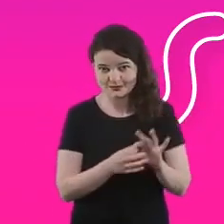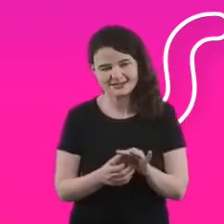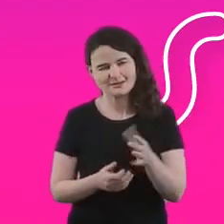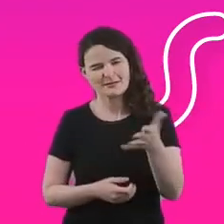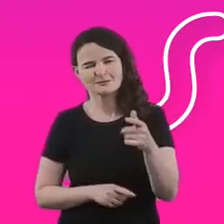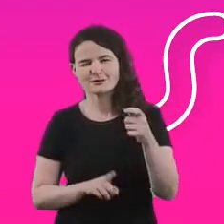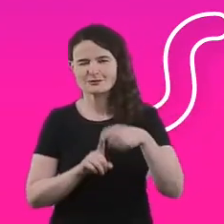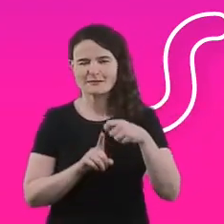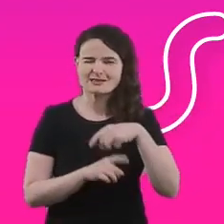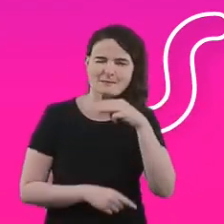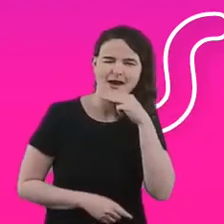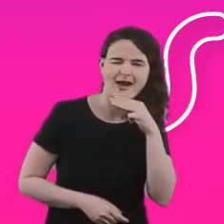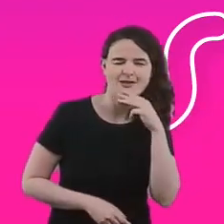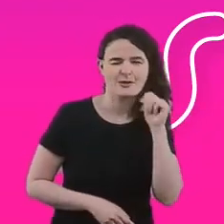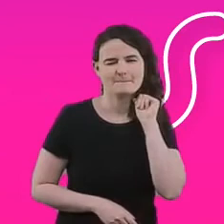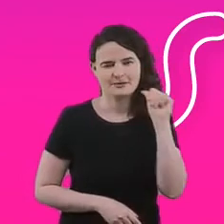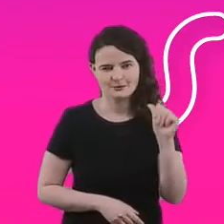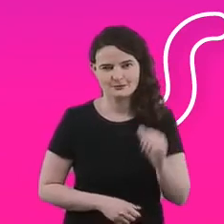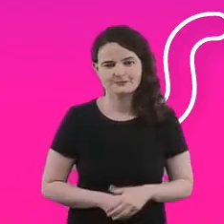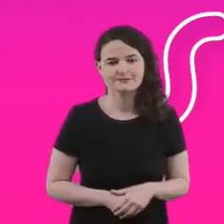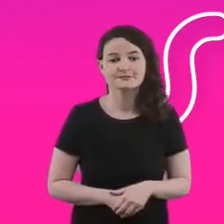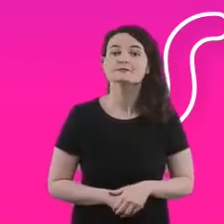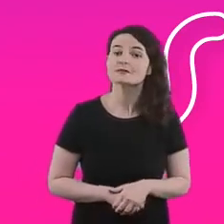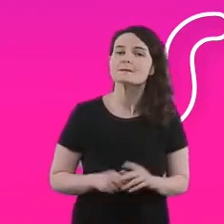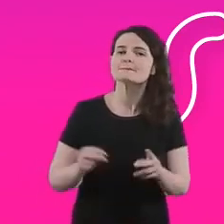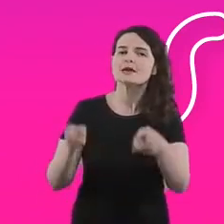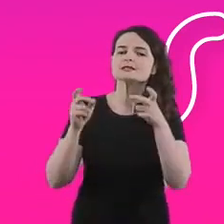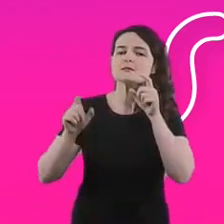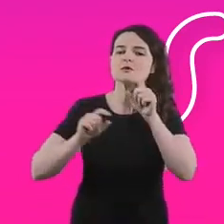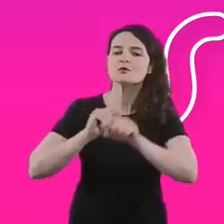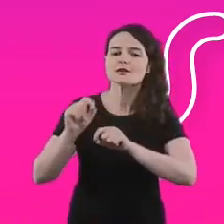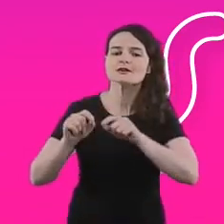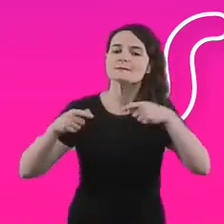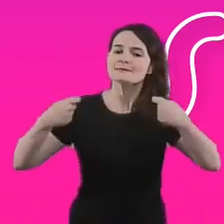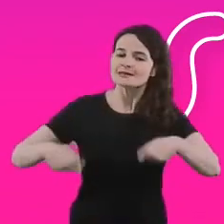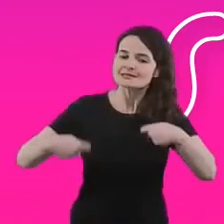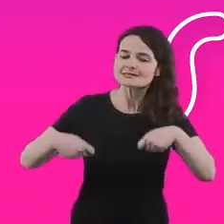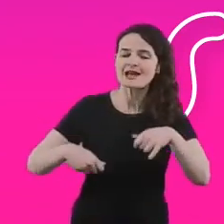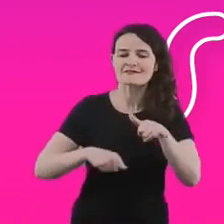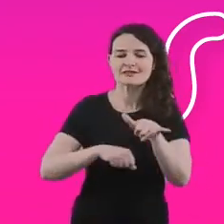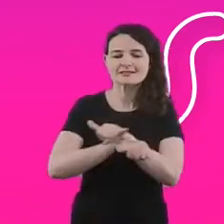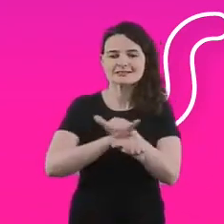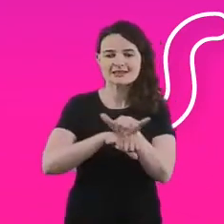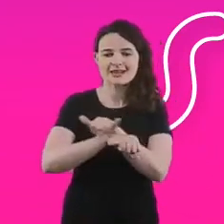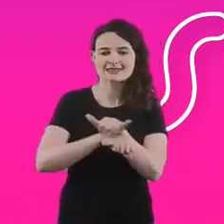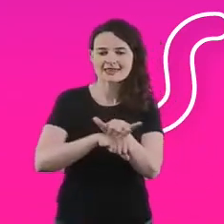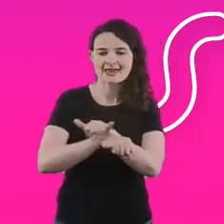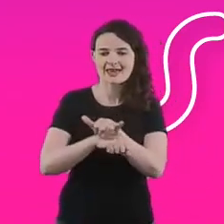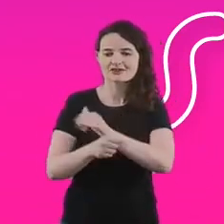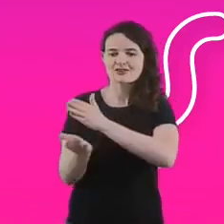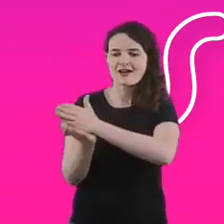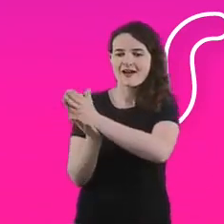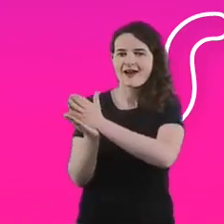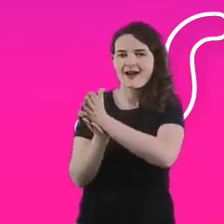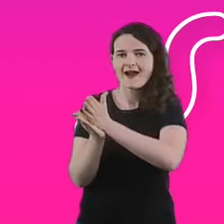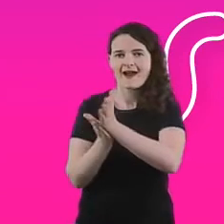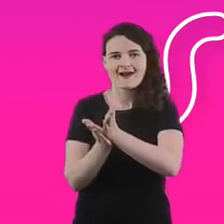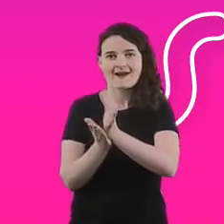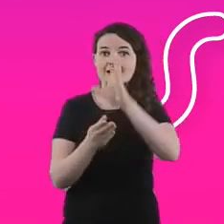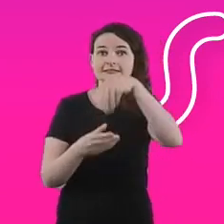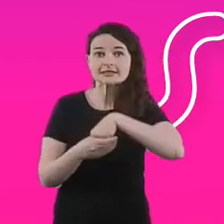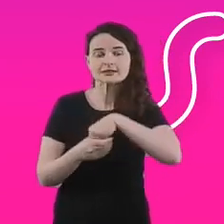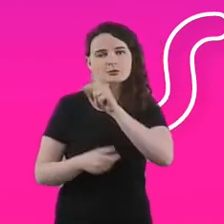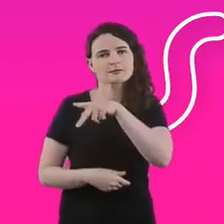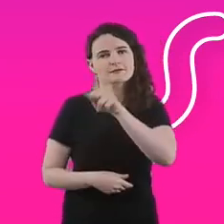ou abril. A gente via que era necessário desenvolver uma abordagem meio multidimensional sobre esse professor. Não bastava só que eu